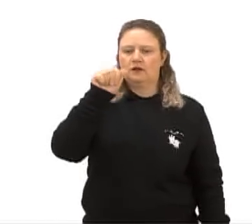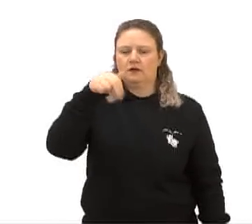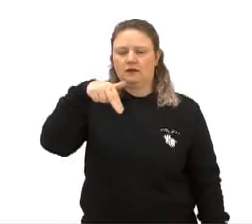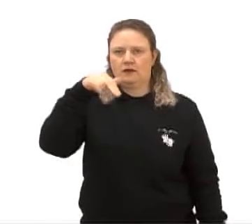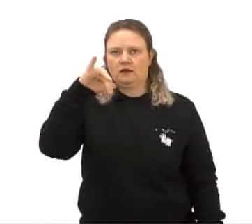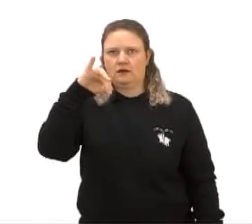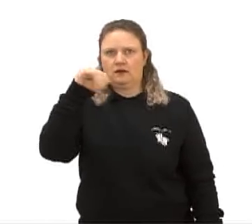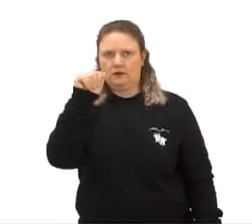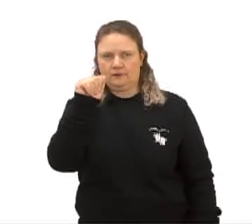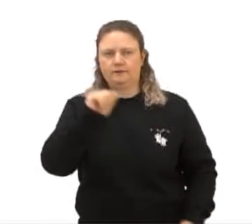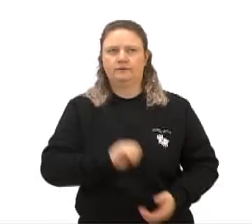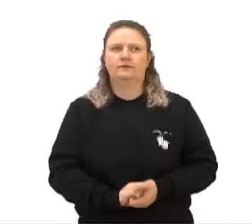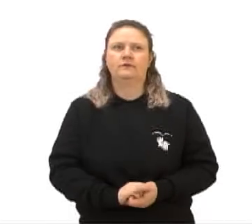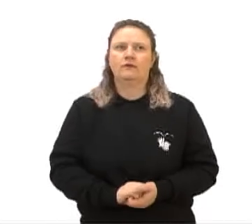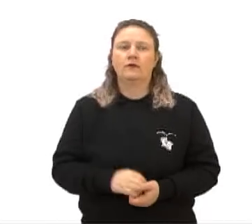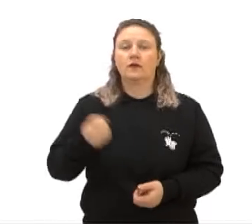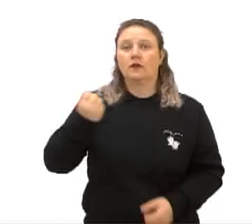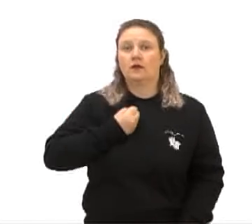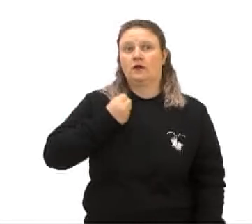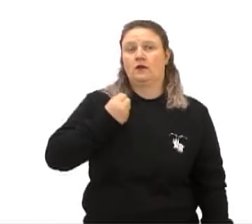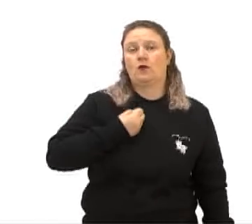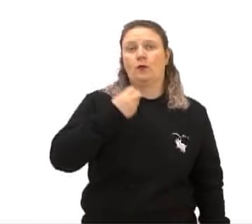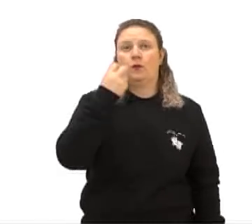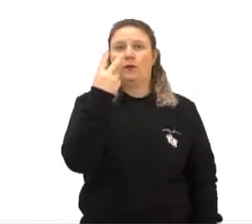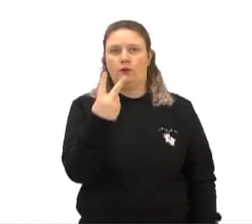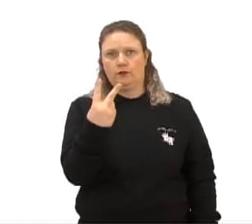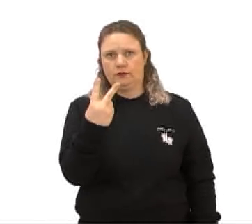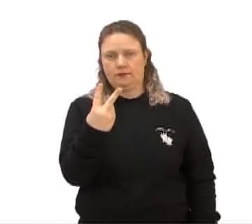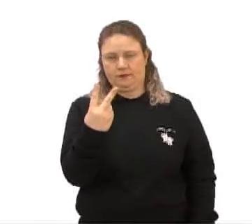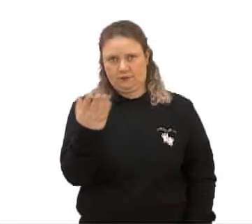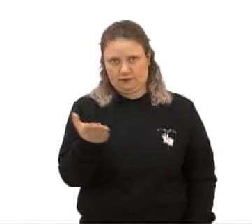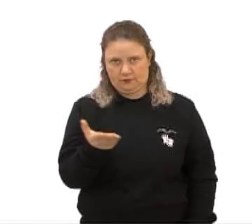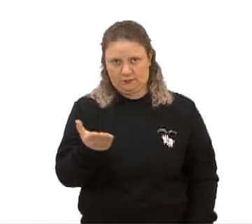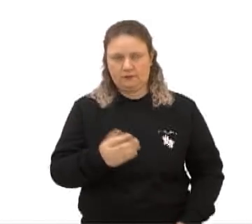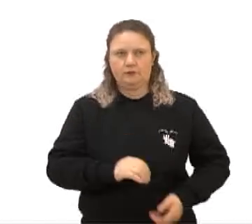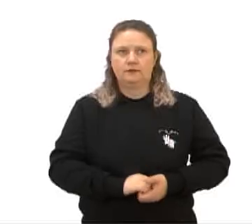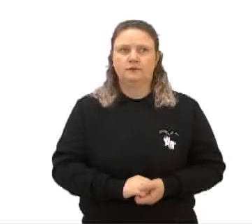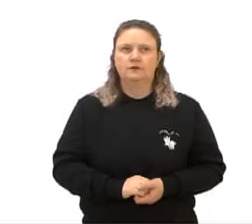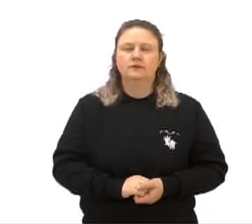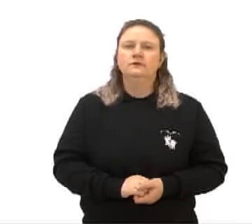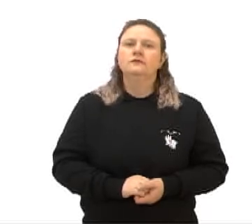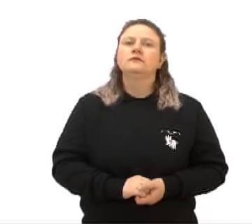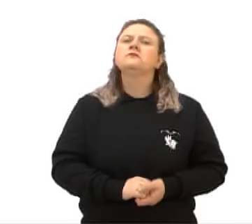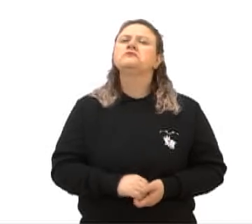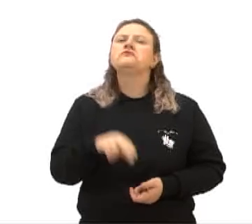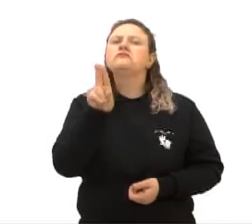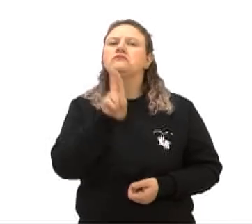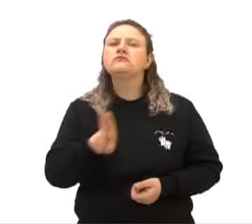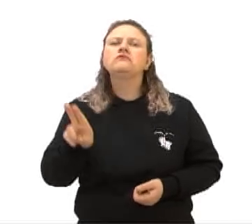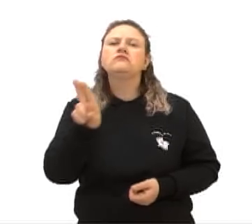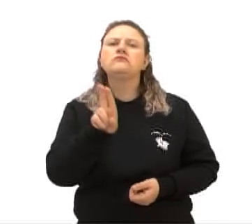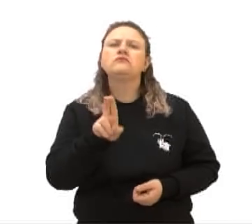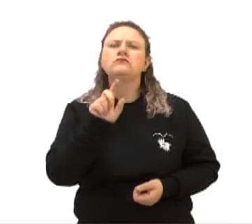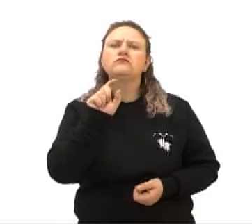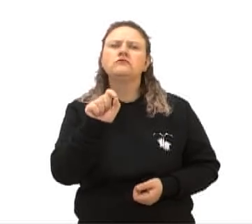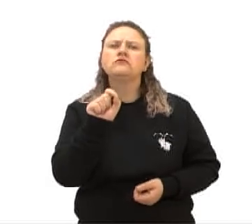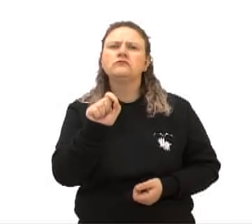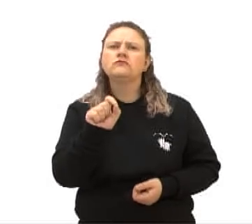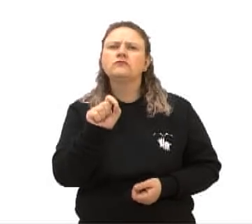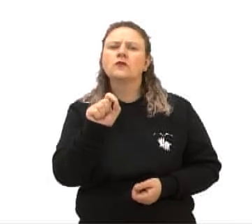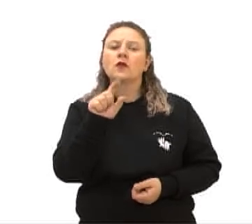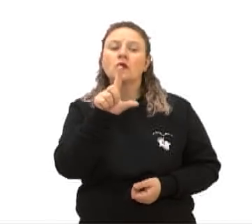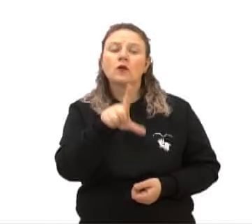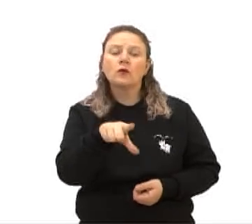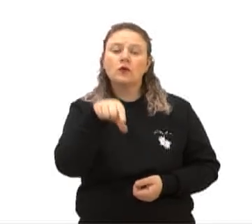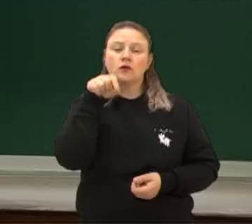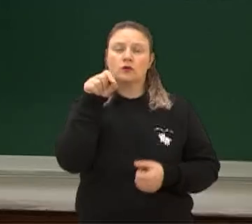2. Choose the correct answer to complete the lyric. Nesse caso aqui, você vai usar qual é a opção